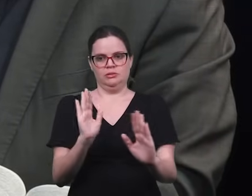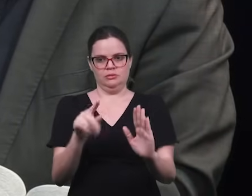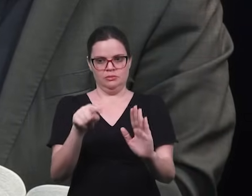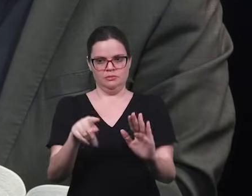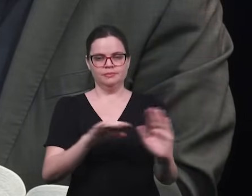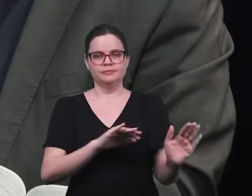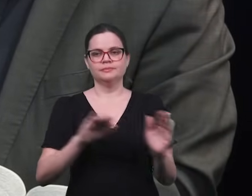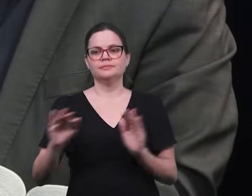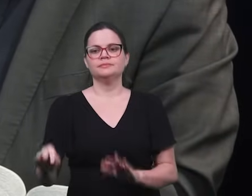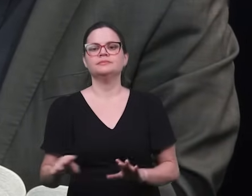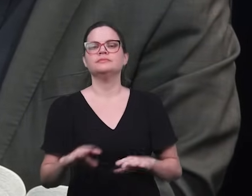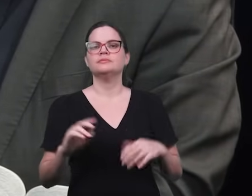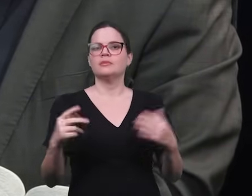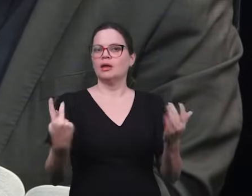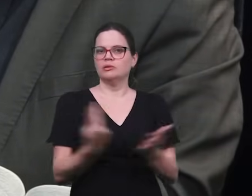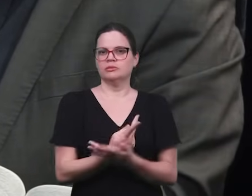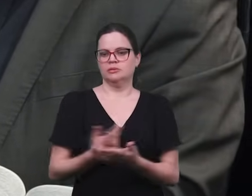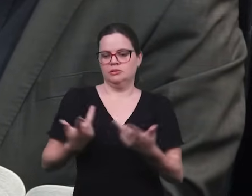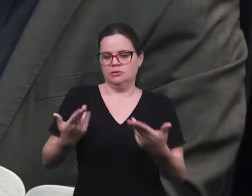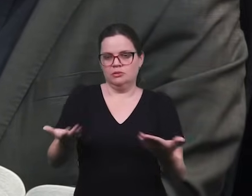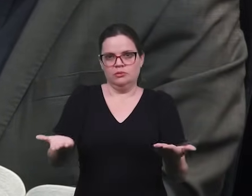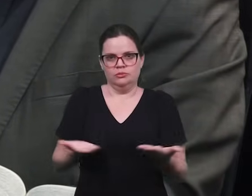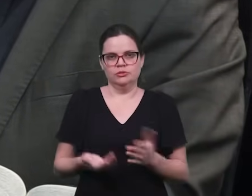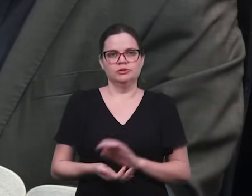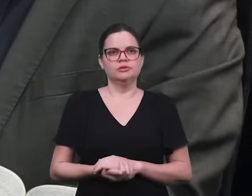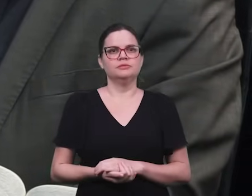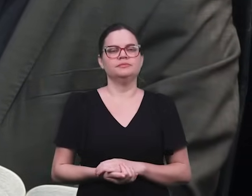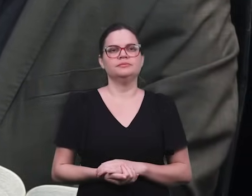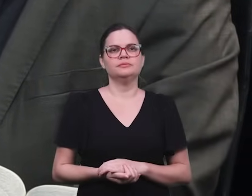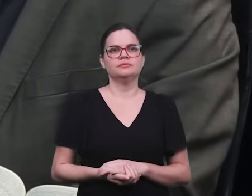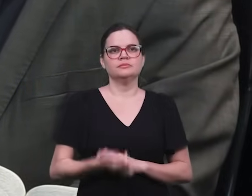companheiros, acontece hoje. O Senhor fala o seguinte: